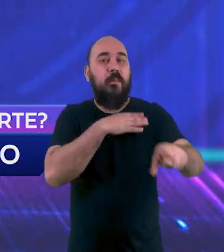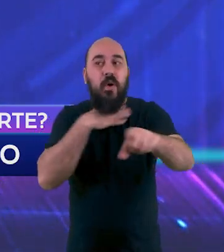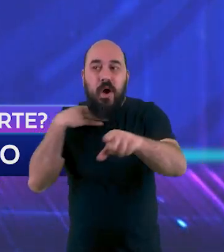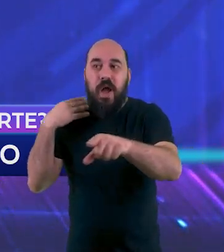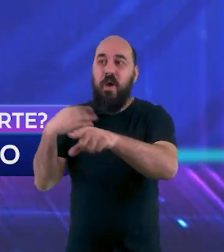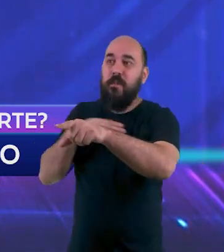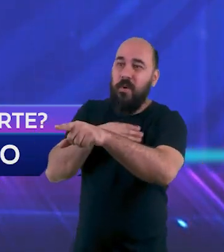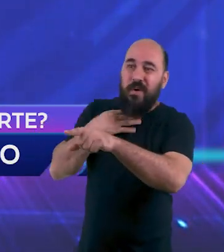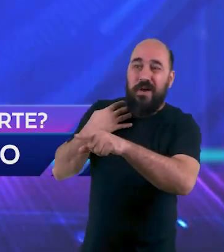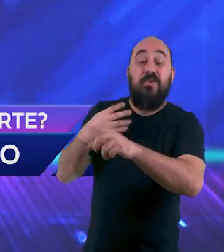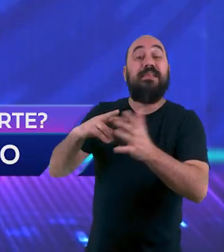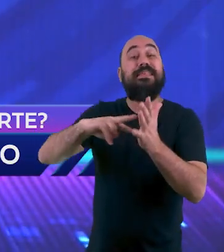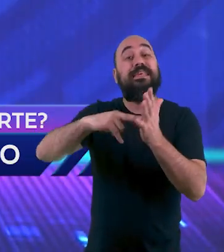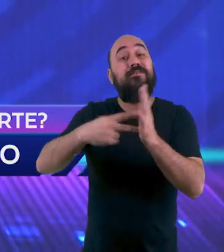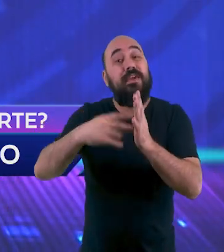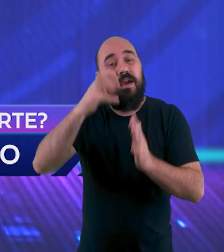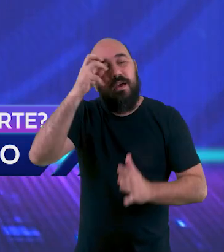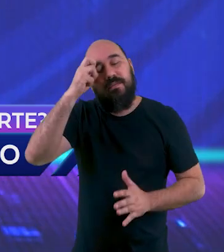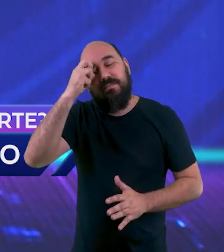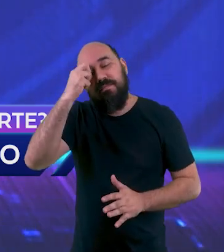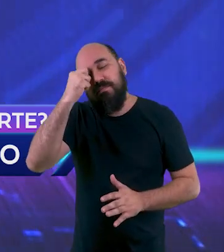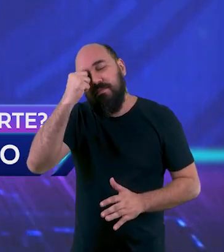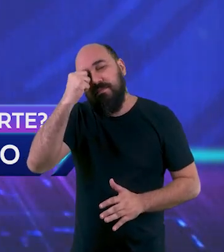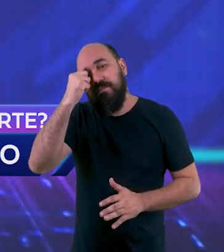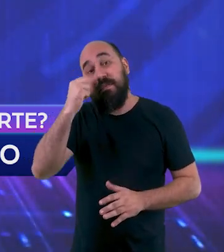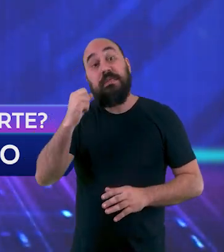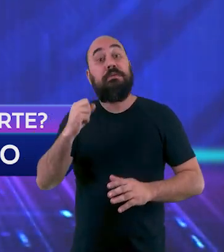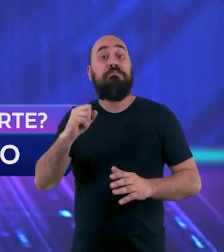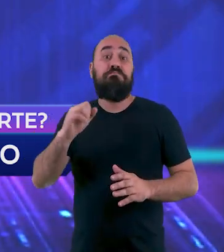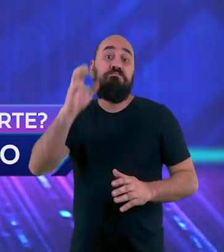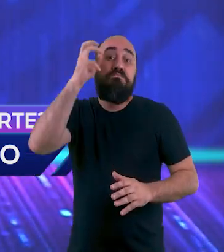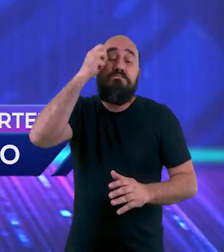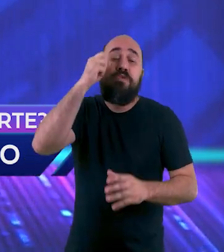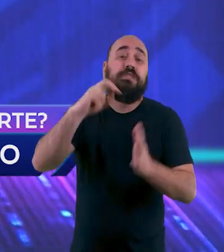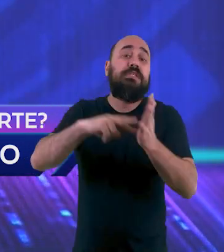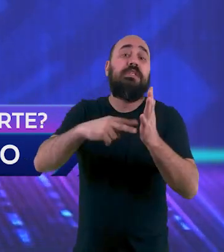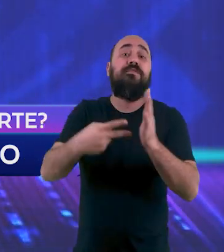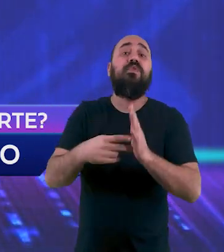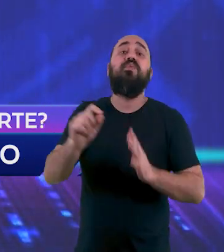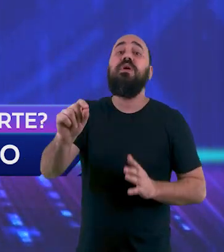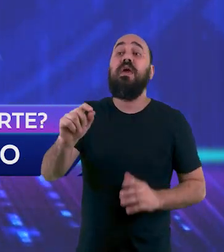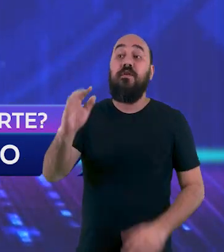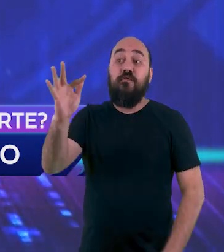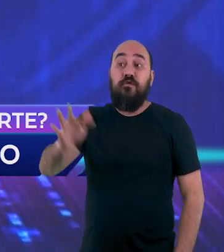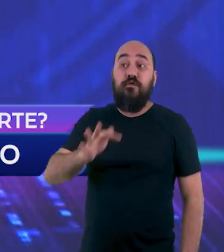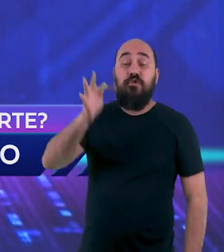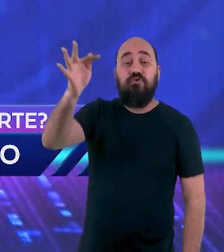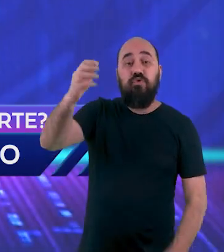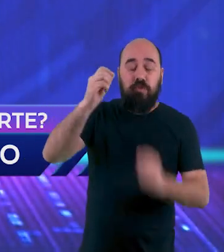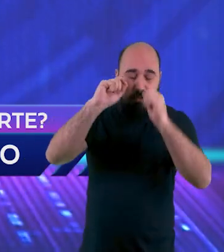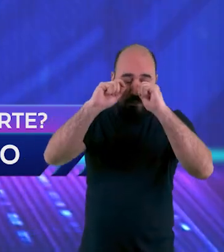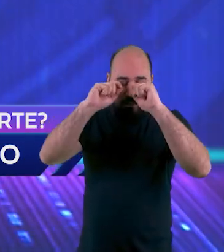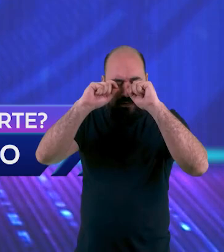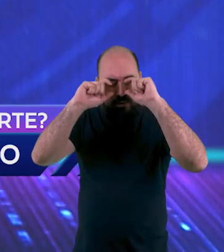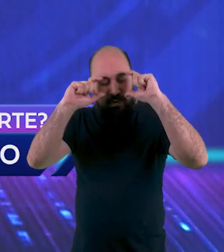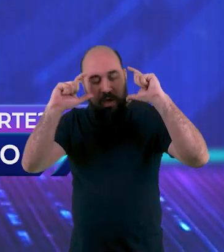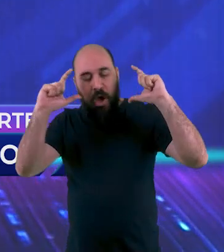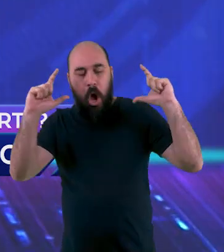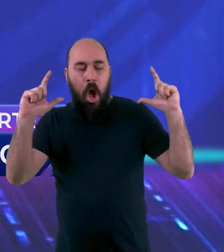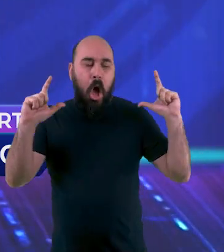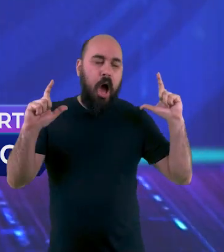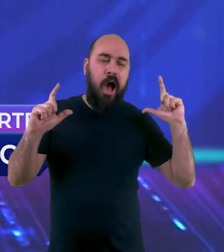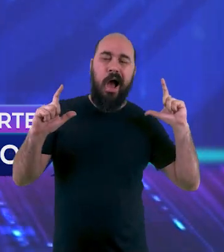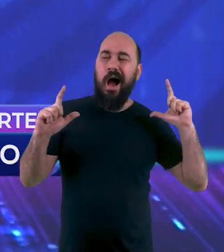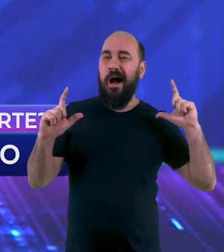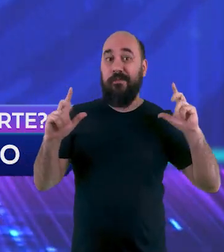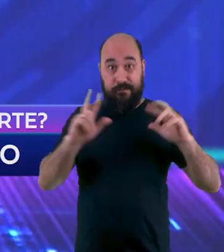Se estão dormindo, significa que uma hora eles vão acordar, mas eles estão dormindo. Um outro